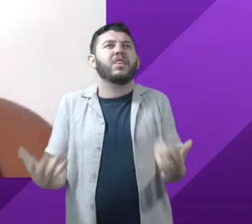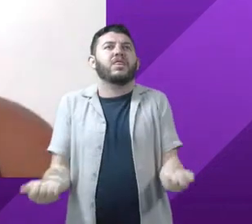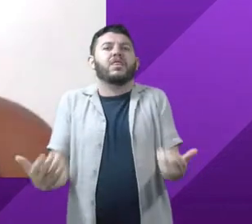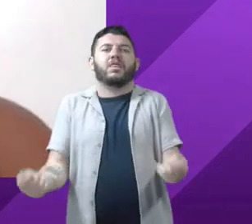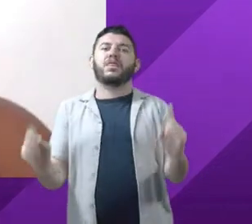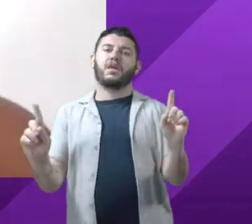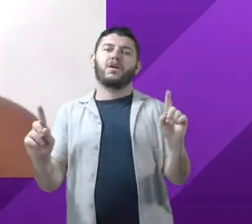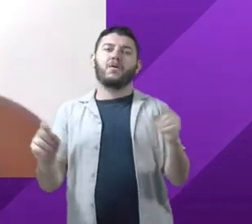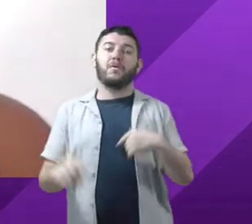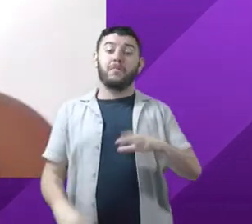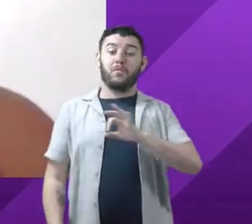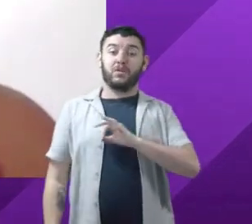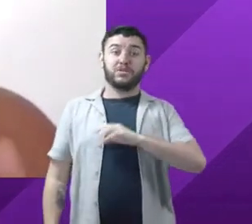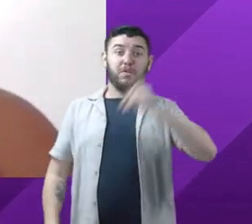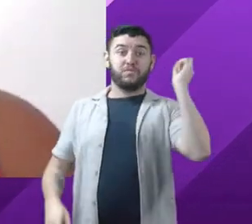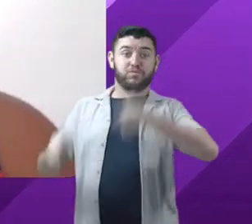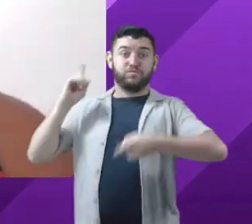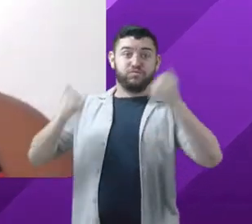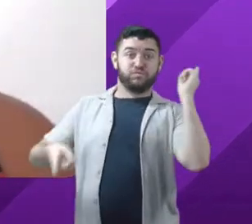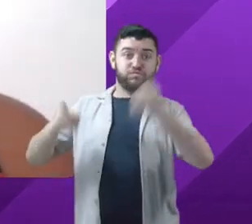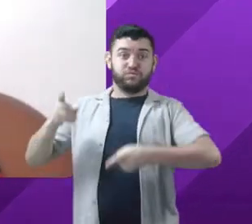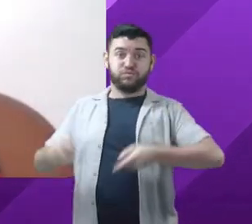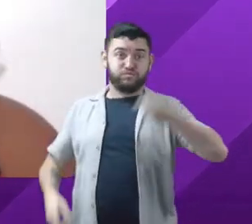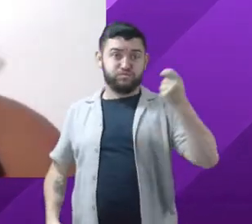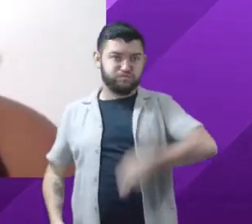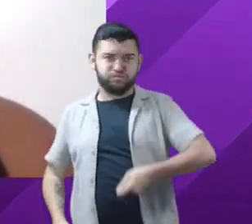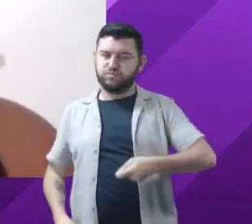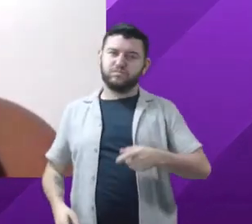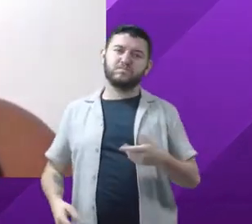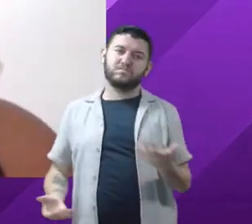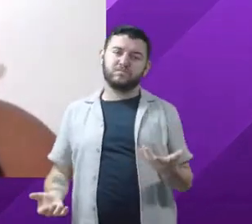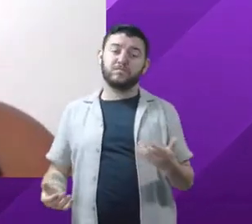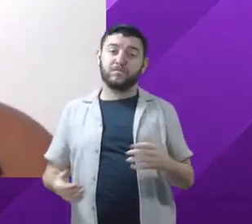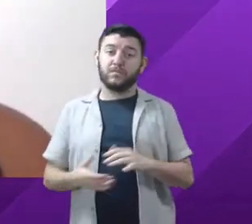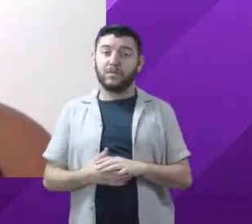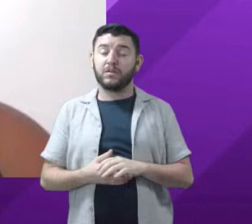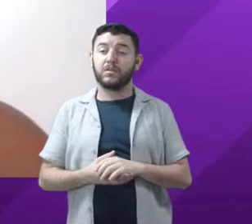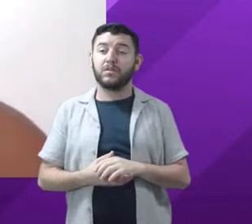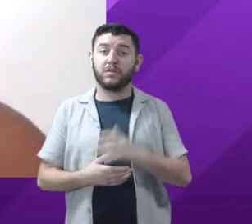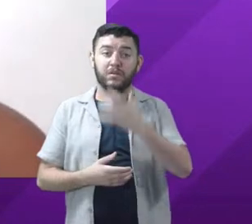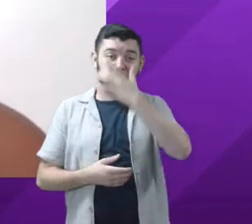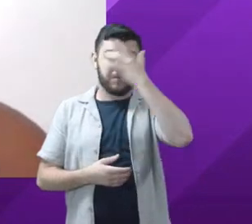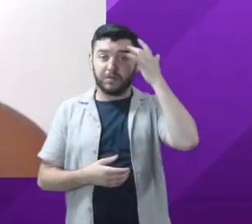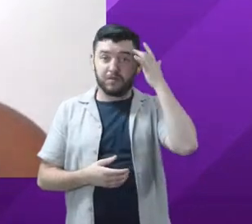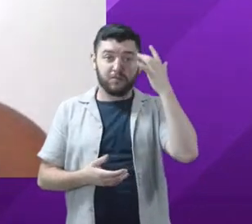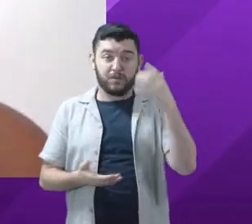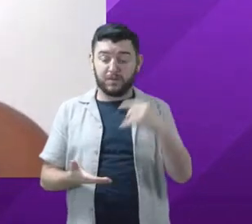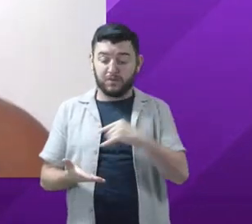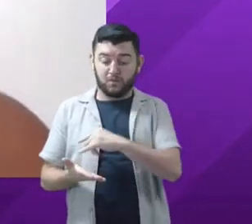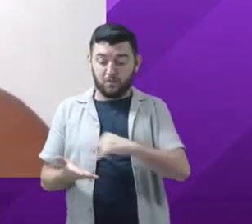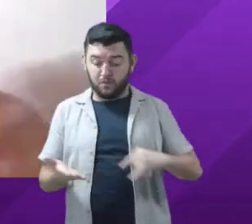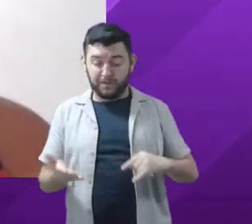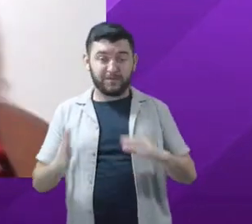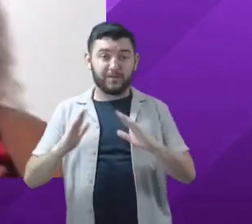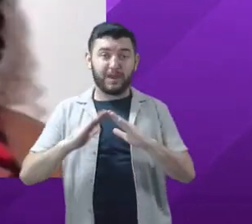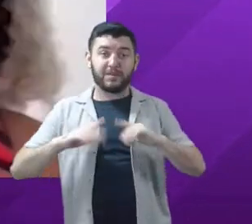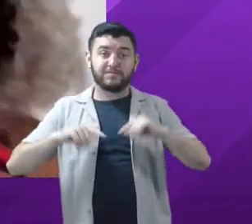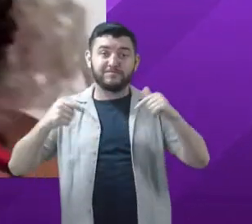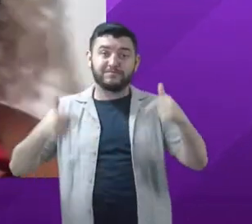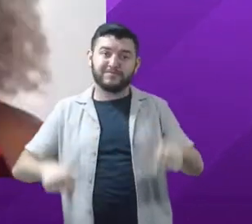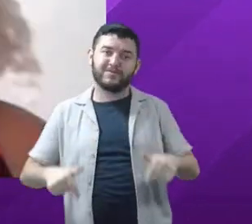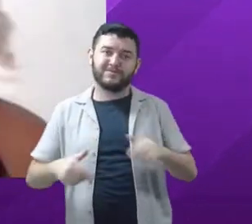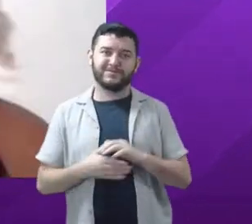uso da força policial. Só que essas pessoas, a maioria delas, nem o registro da casa elas possuíam, o que